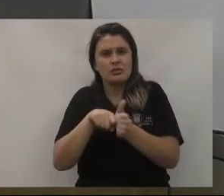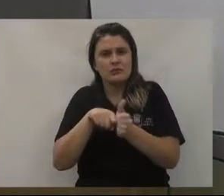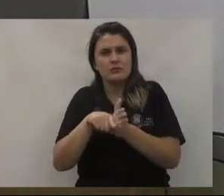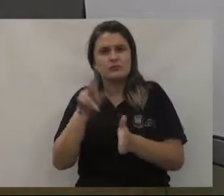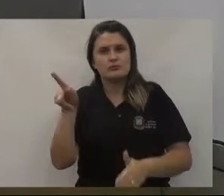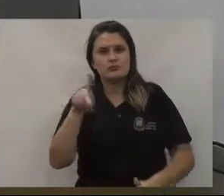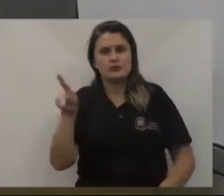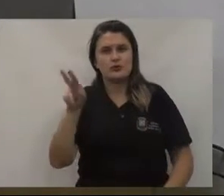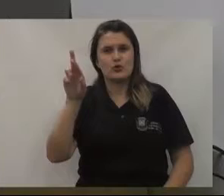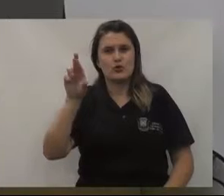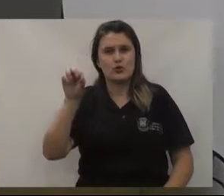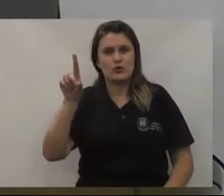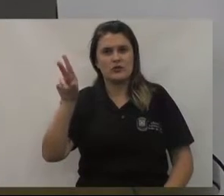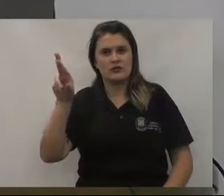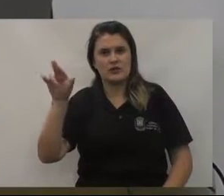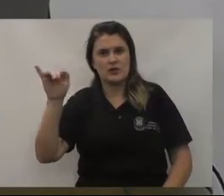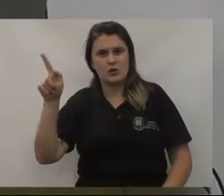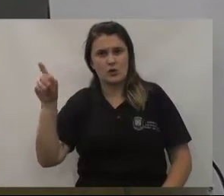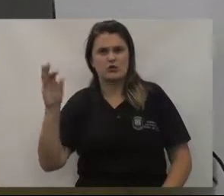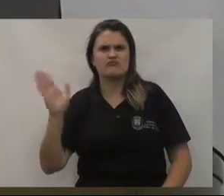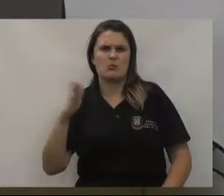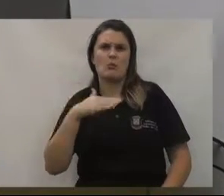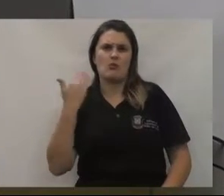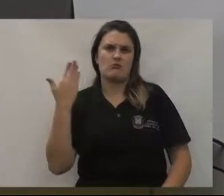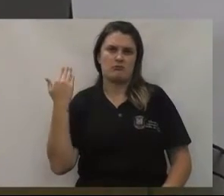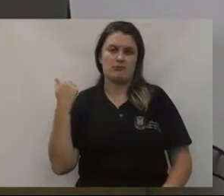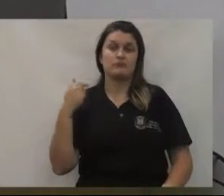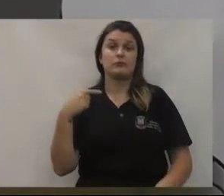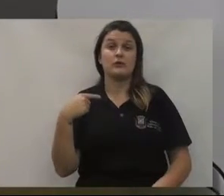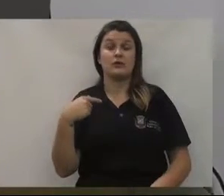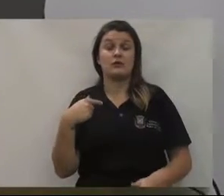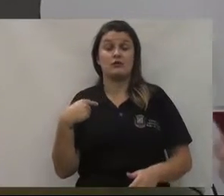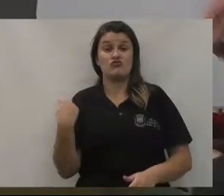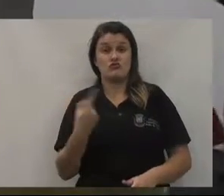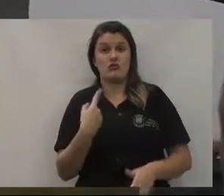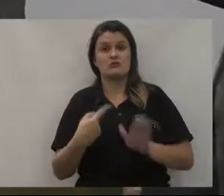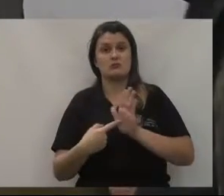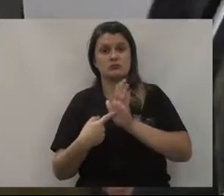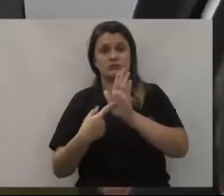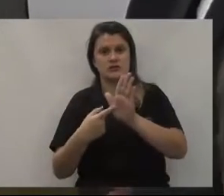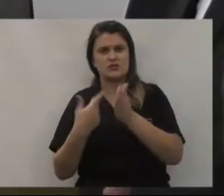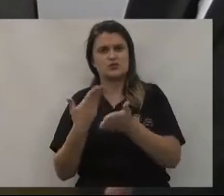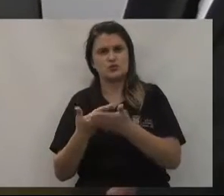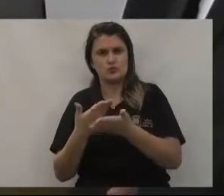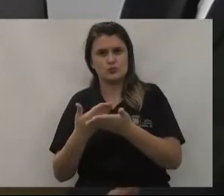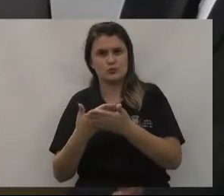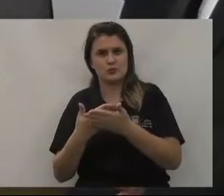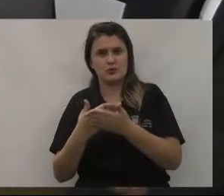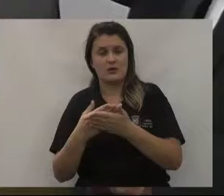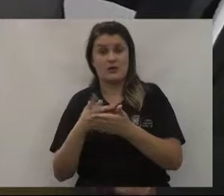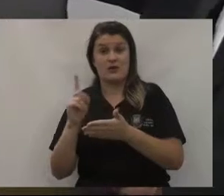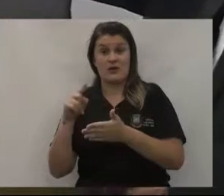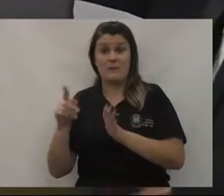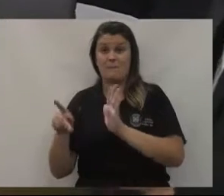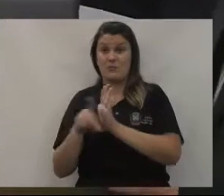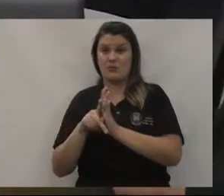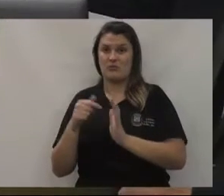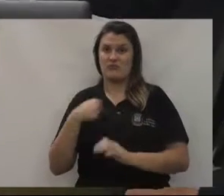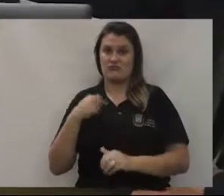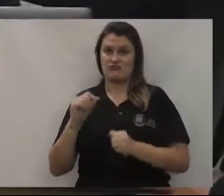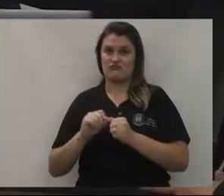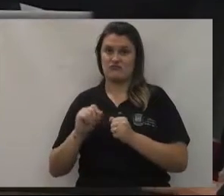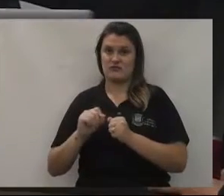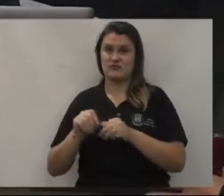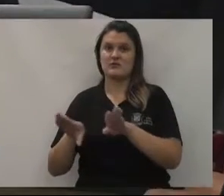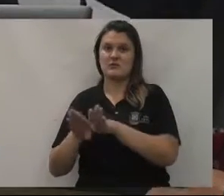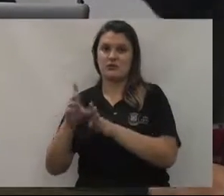já falecido. O estudo que vamos apresentar é de exclusividade minha e